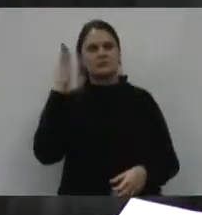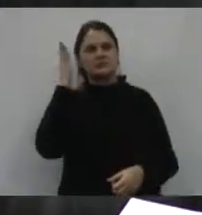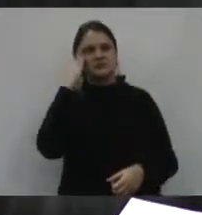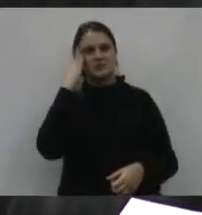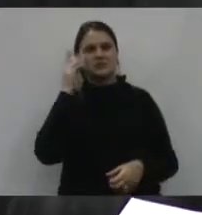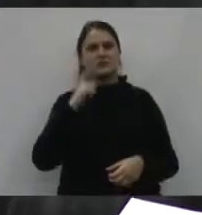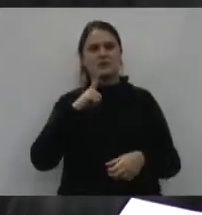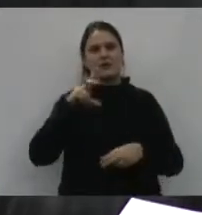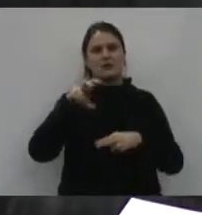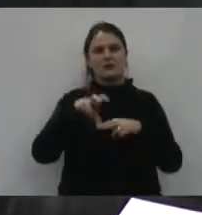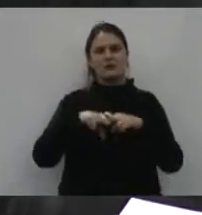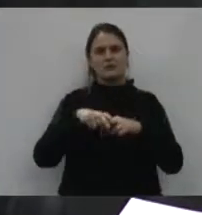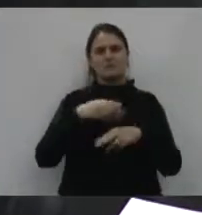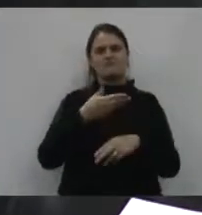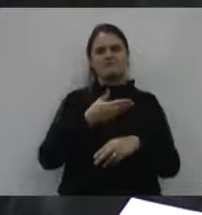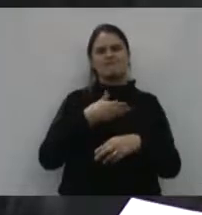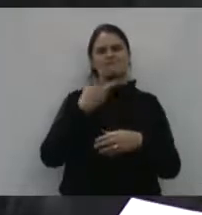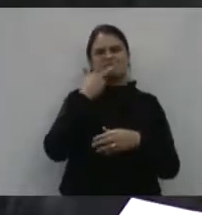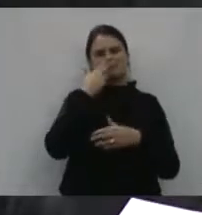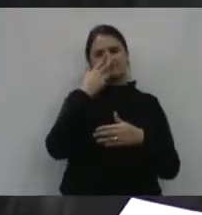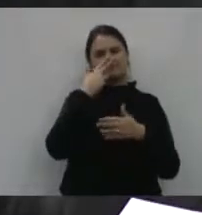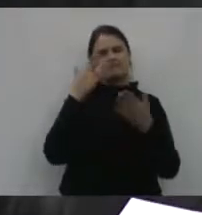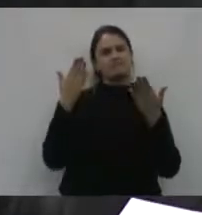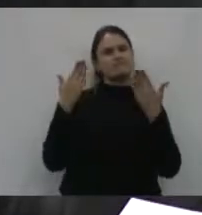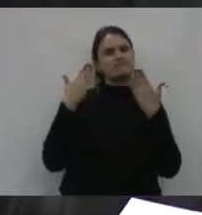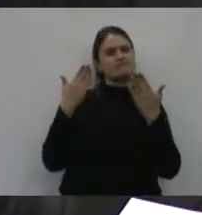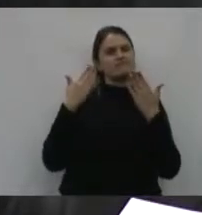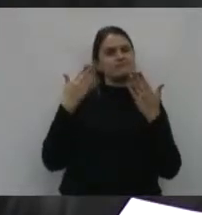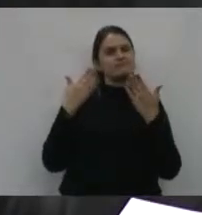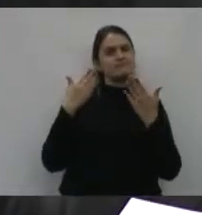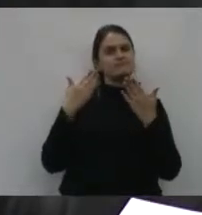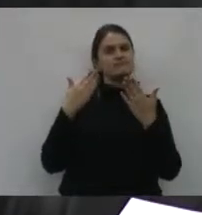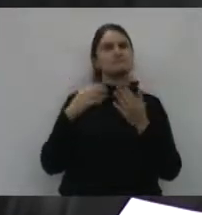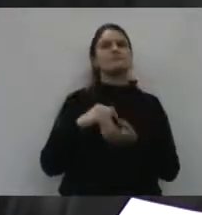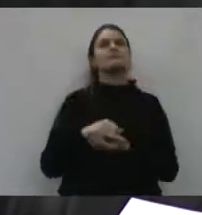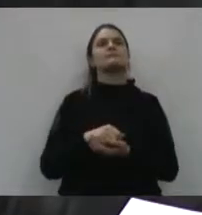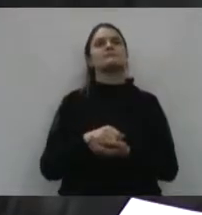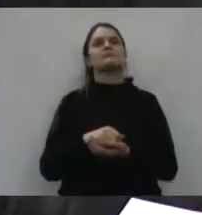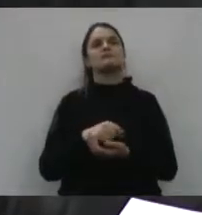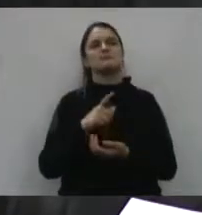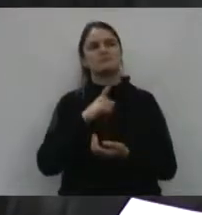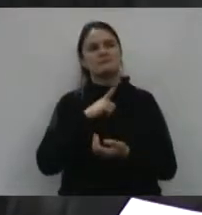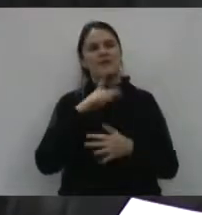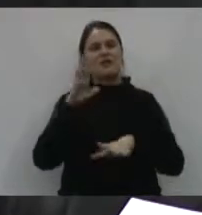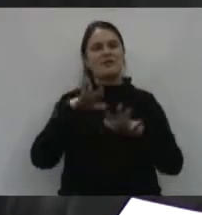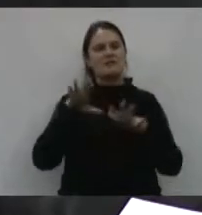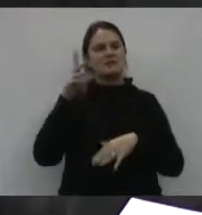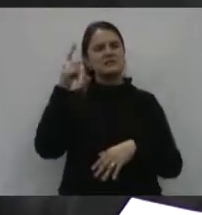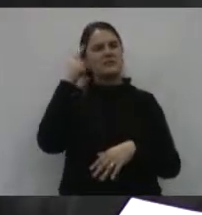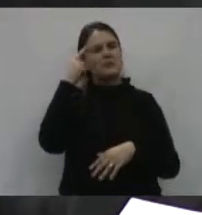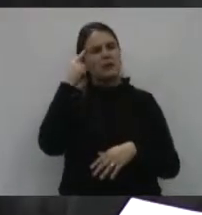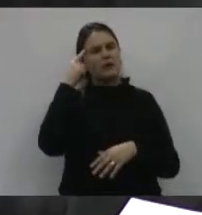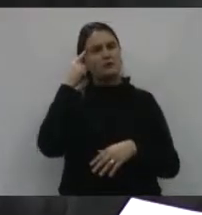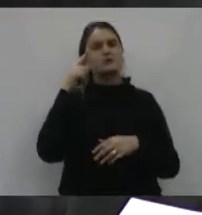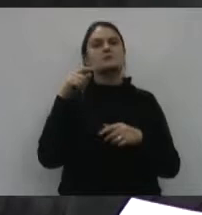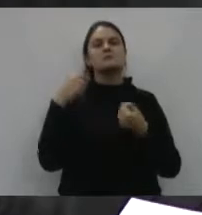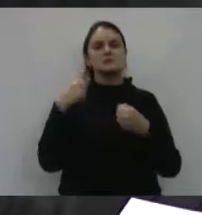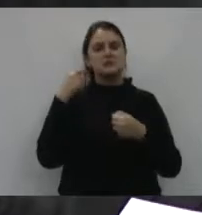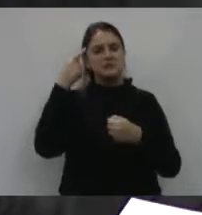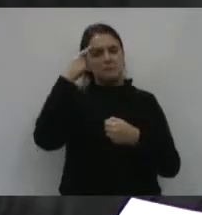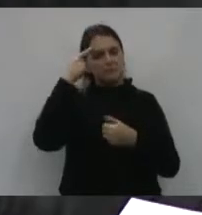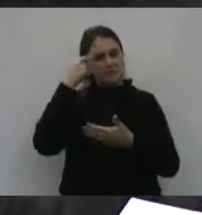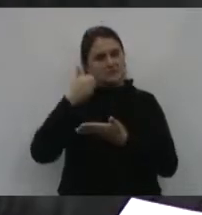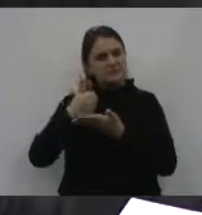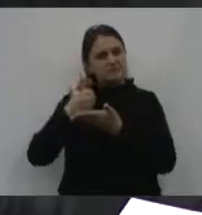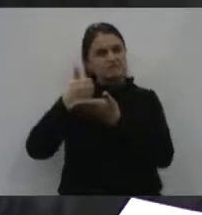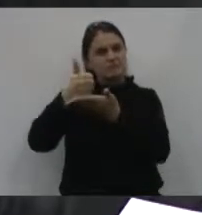um colega nosso aí sentado olhando com ar duvido de São Tomé. Eu tenho horas também que começo a pensar, mas temos